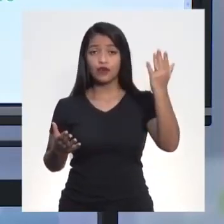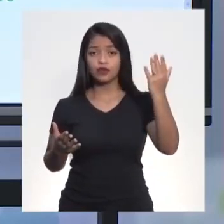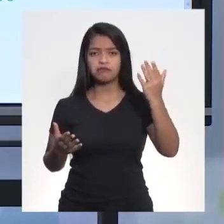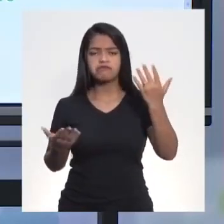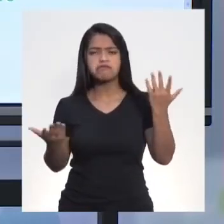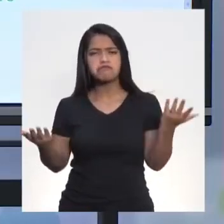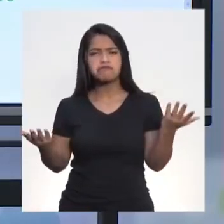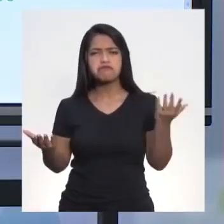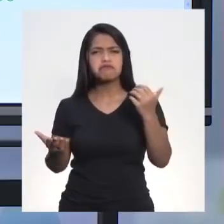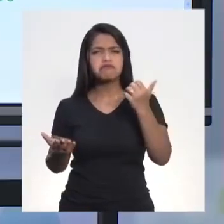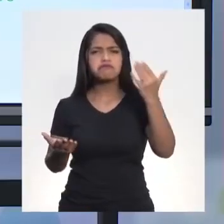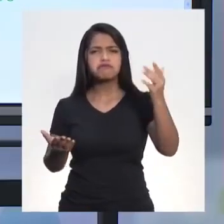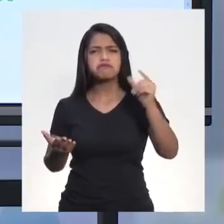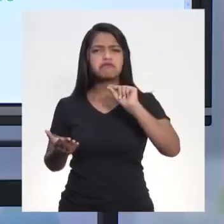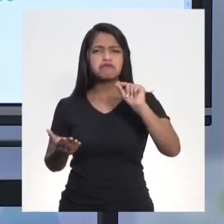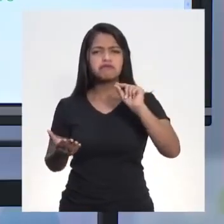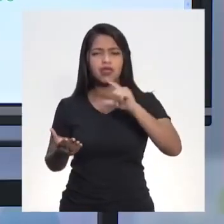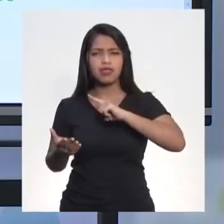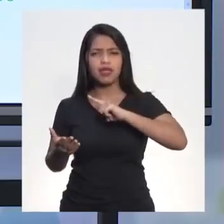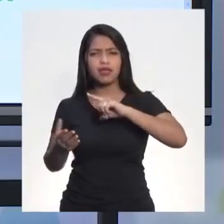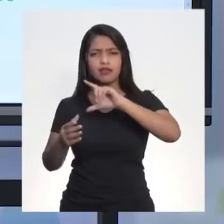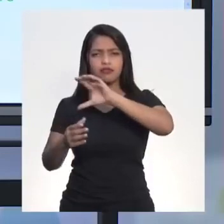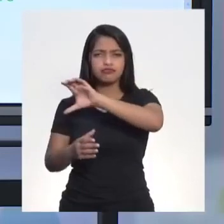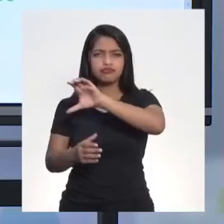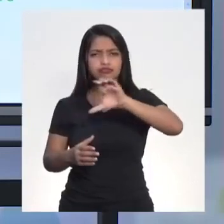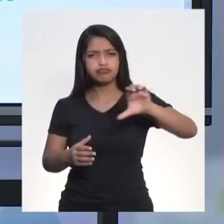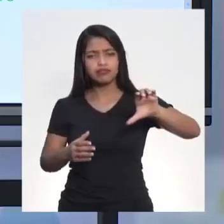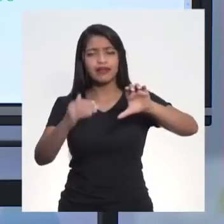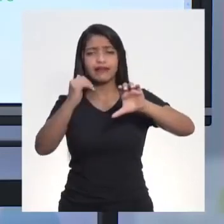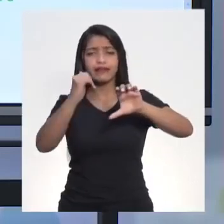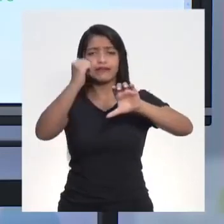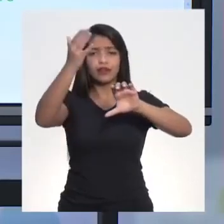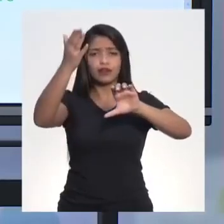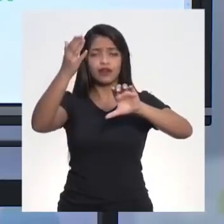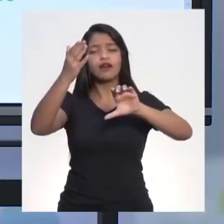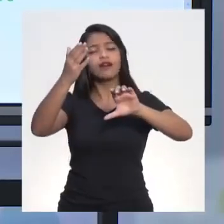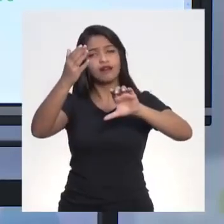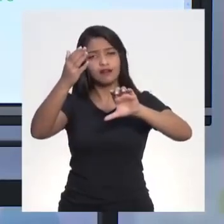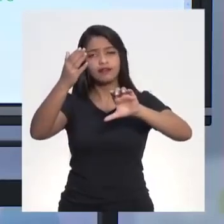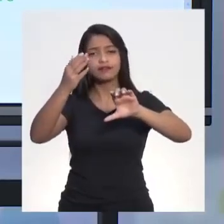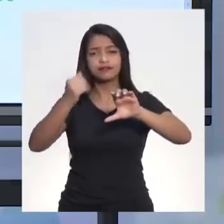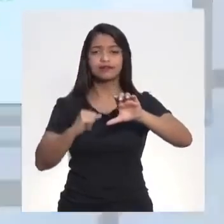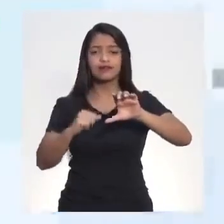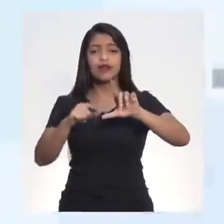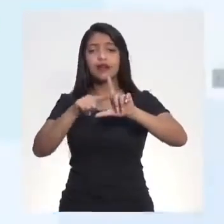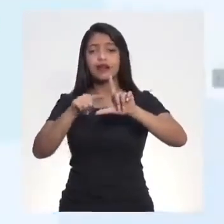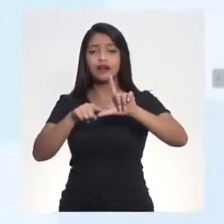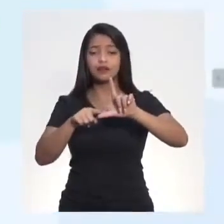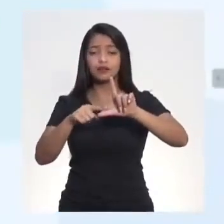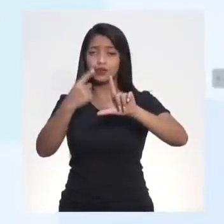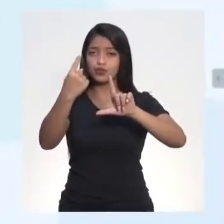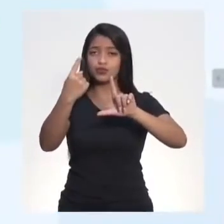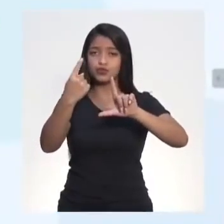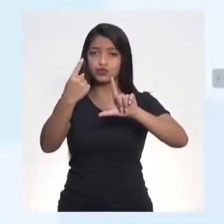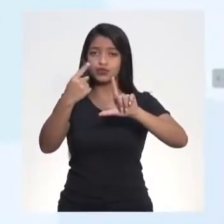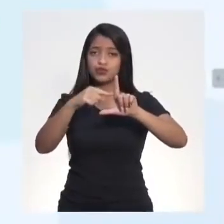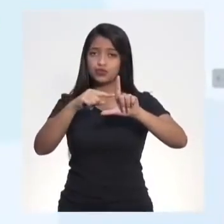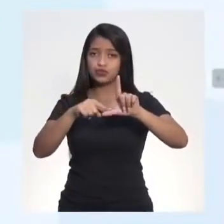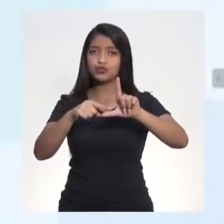parte aqui, ó, para cima, né? Essa parte aqui para cima é externo. O 1. Então, o valor 1